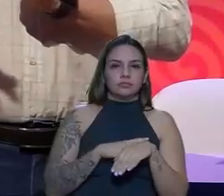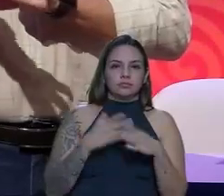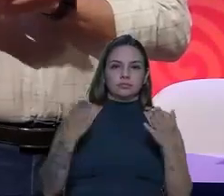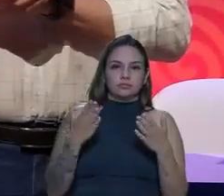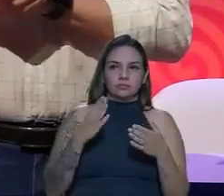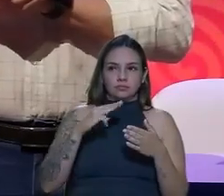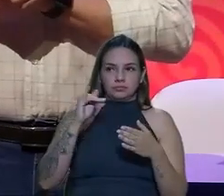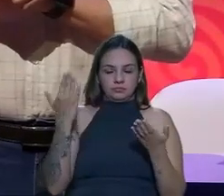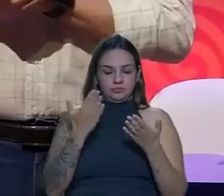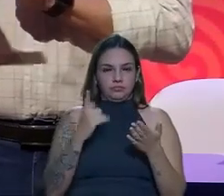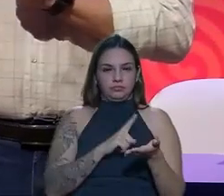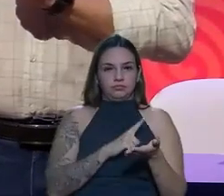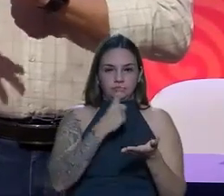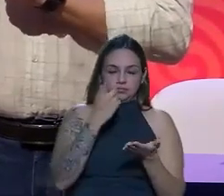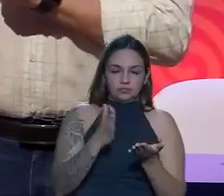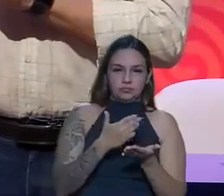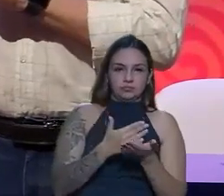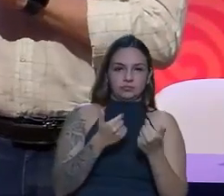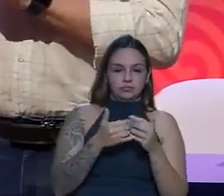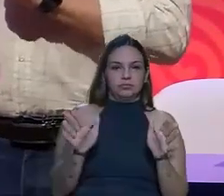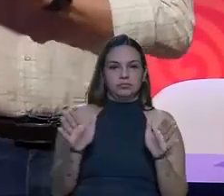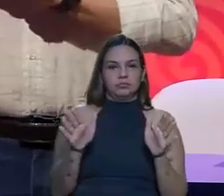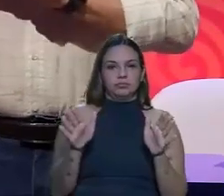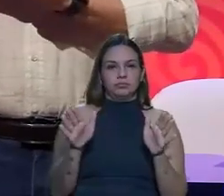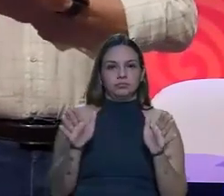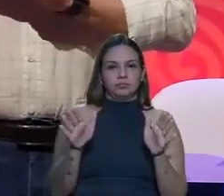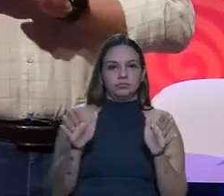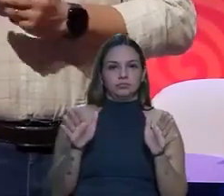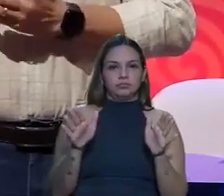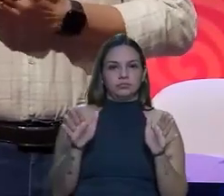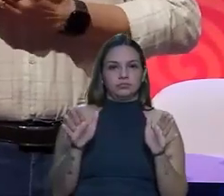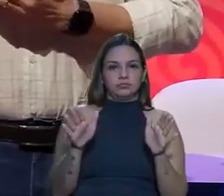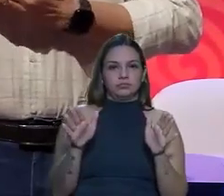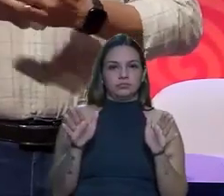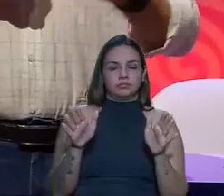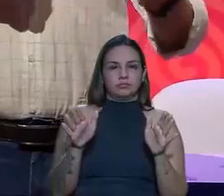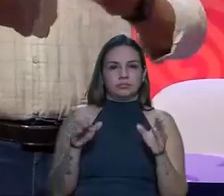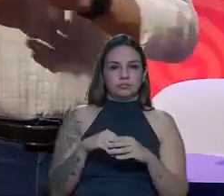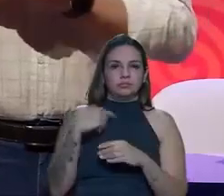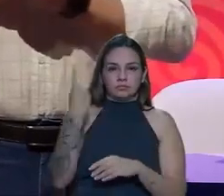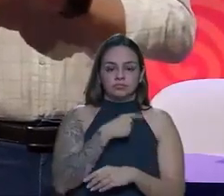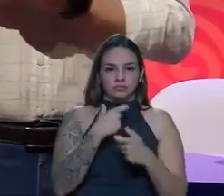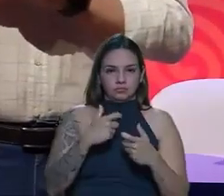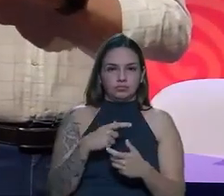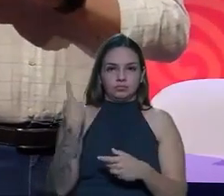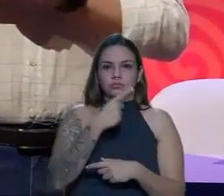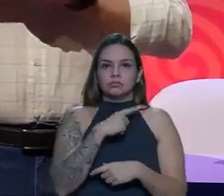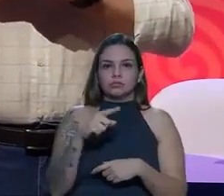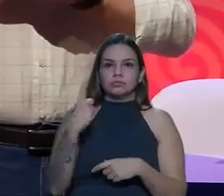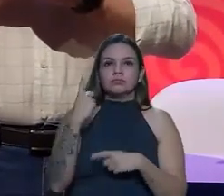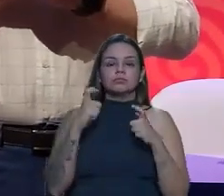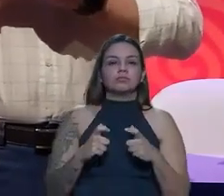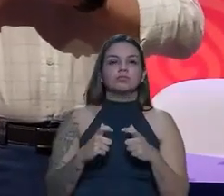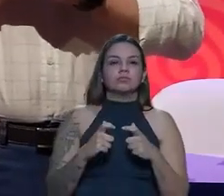que hoje culmina numa edição, num livro a ser aberto, como o próprio Afonso comentou, dentro da nossa instituição. Nossa instituição é